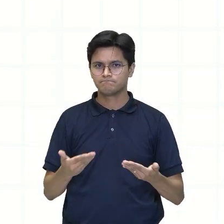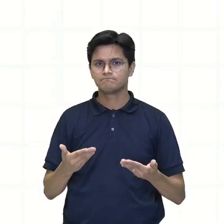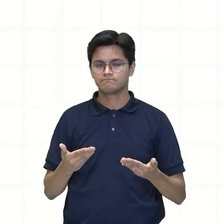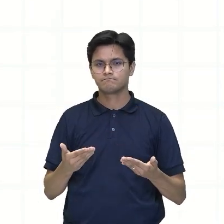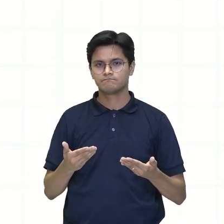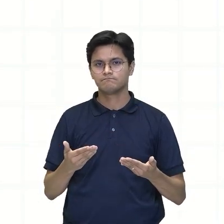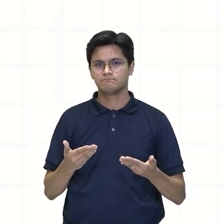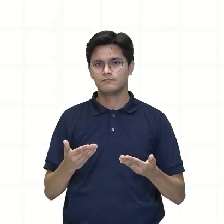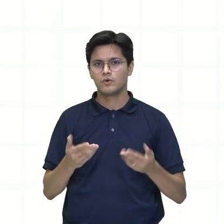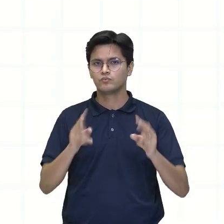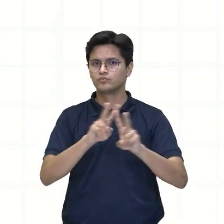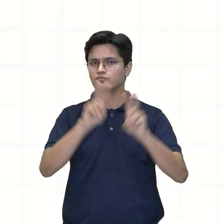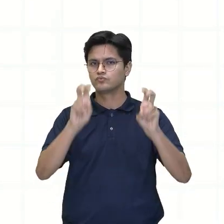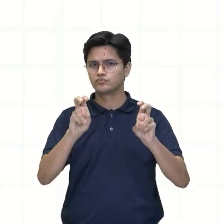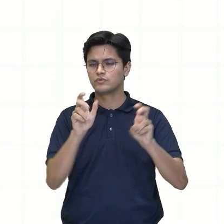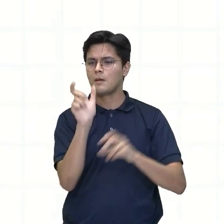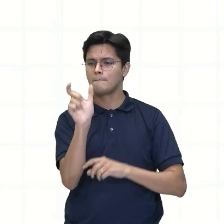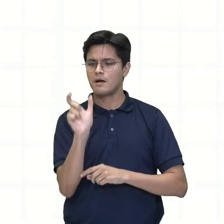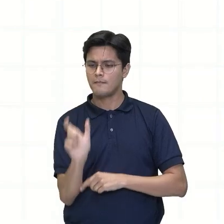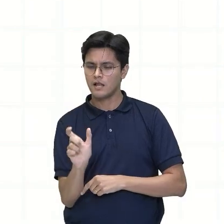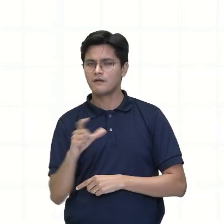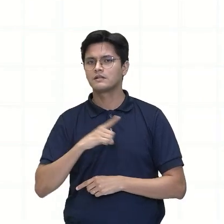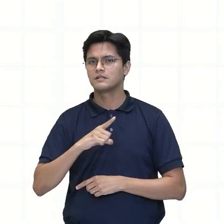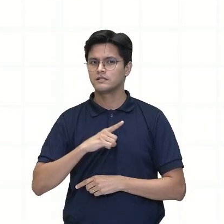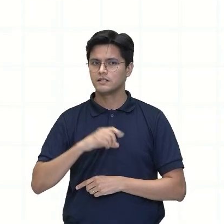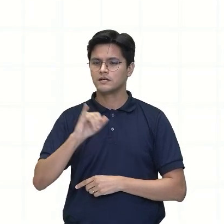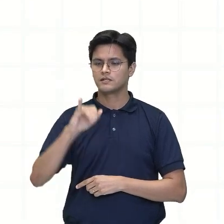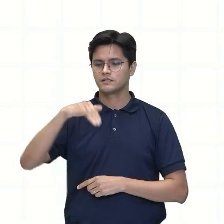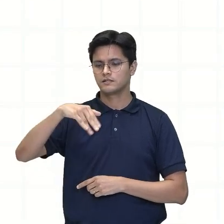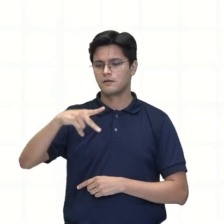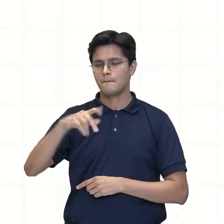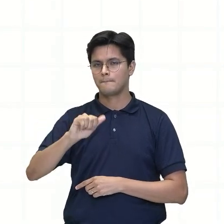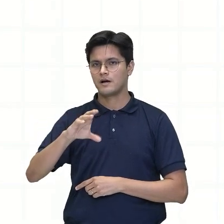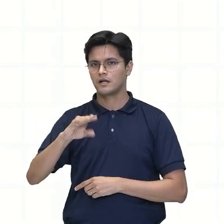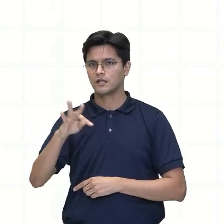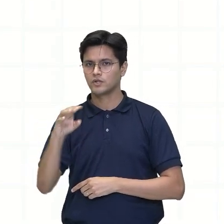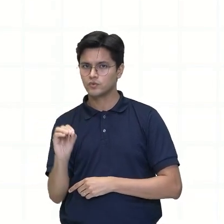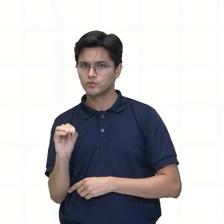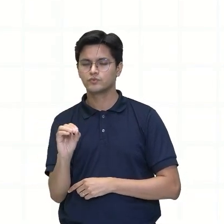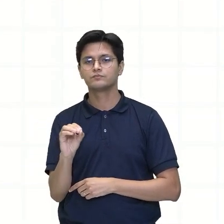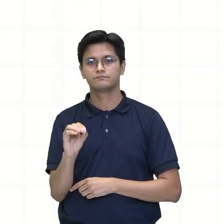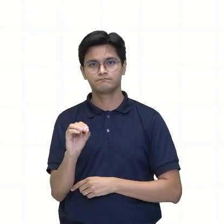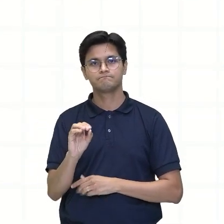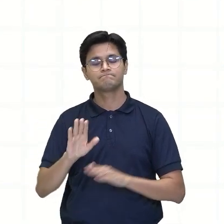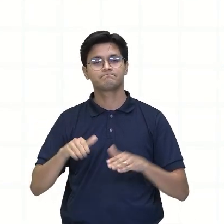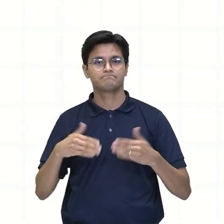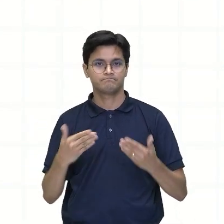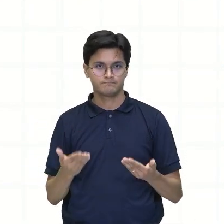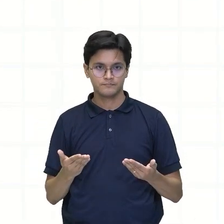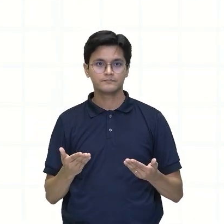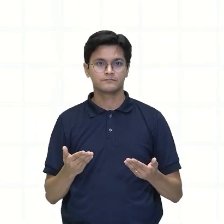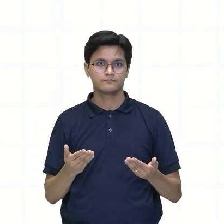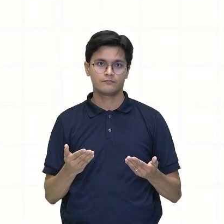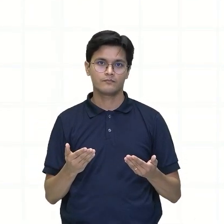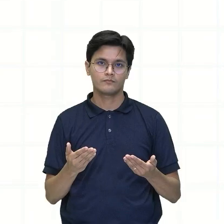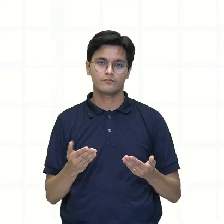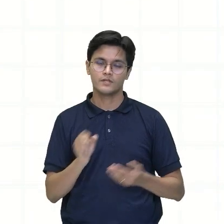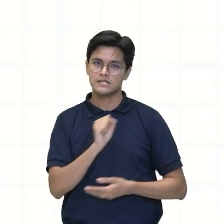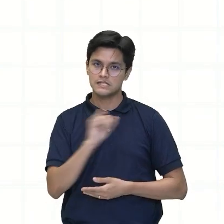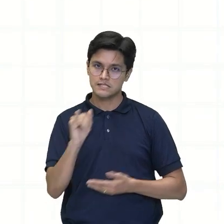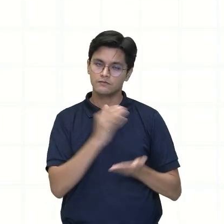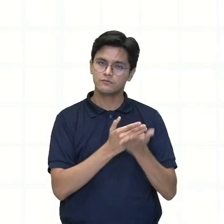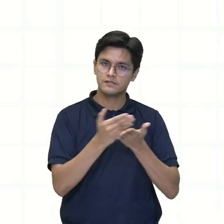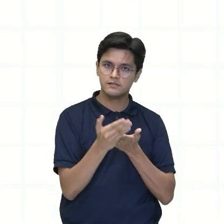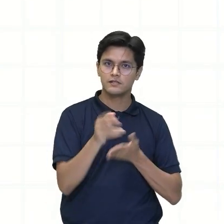powerful one. Tem a palavra impacto, tá bom? E aí, gente, quando a gente começa a usar